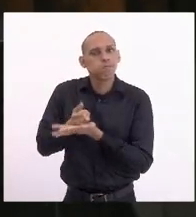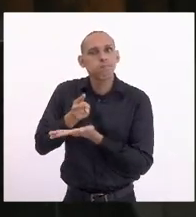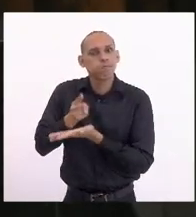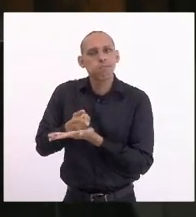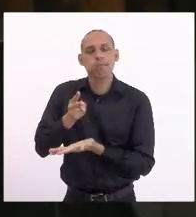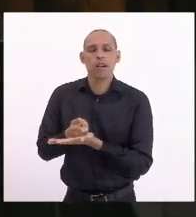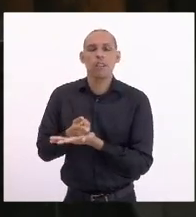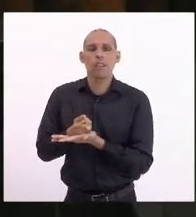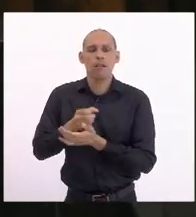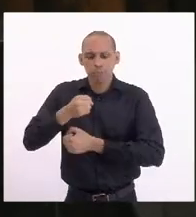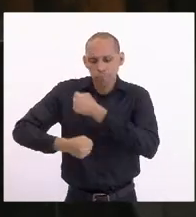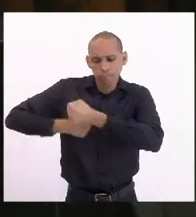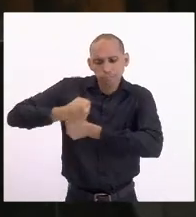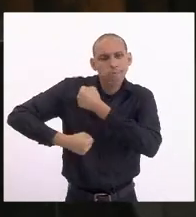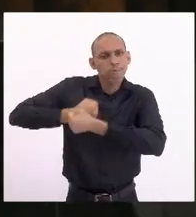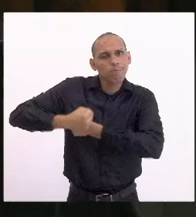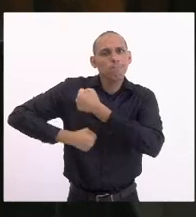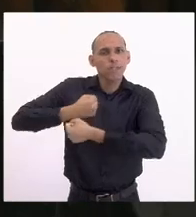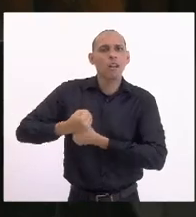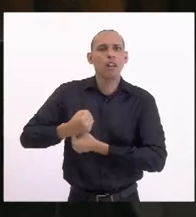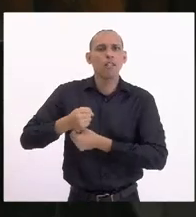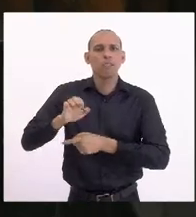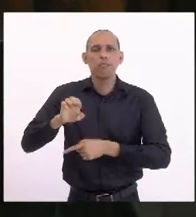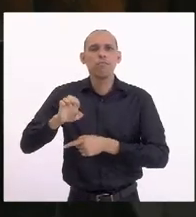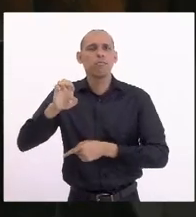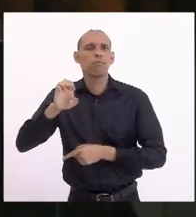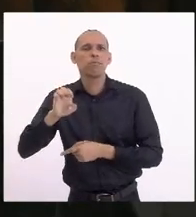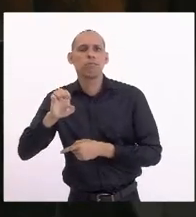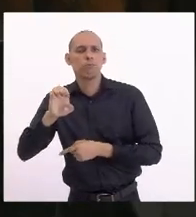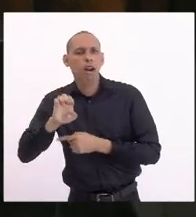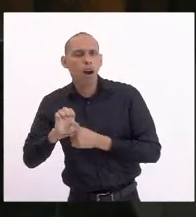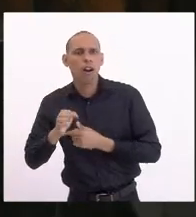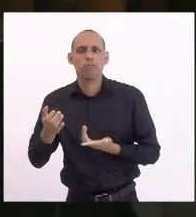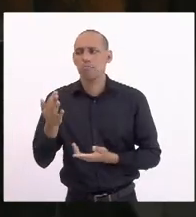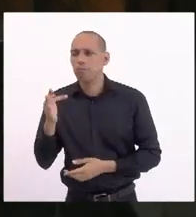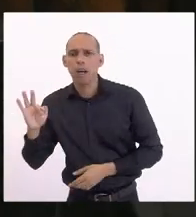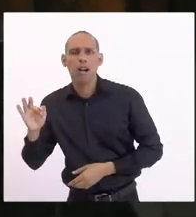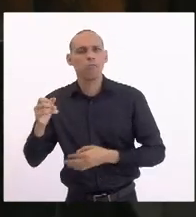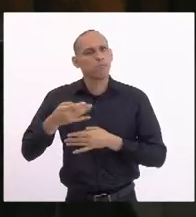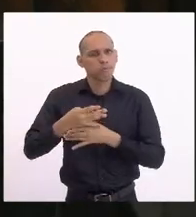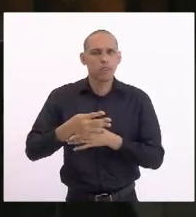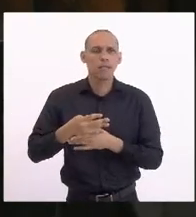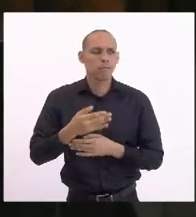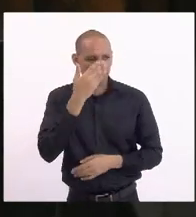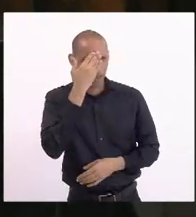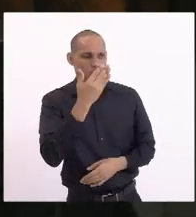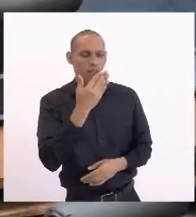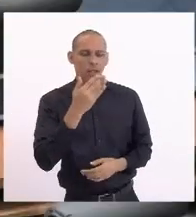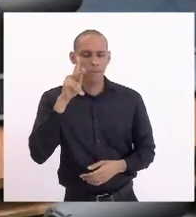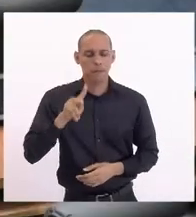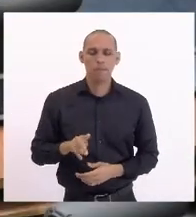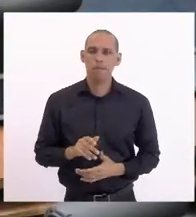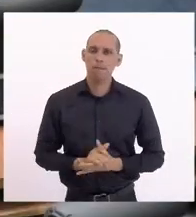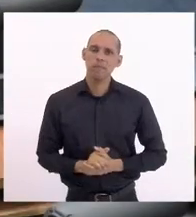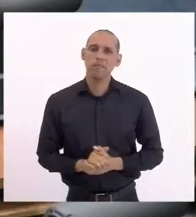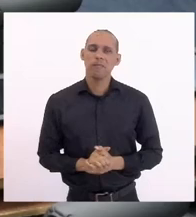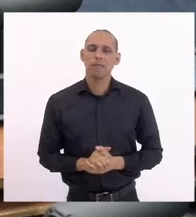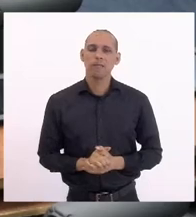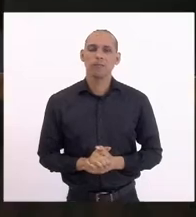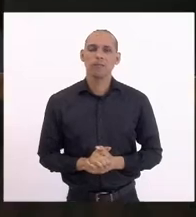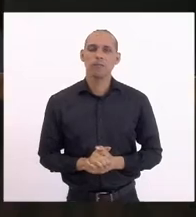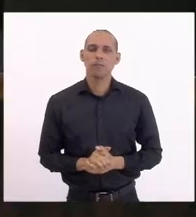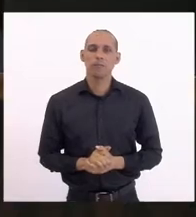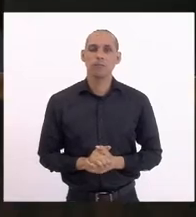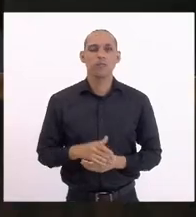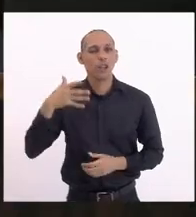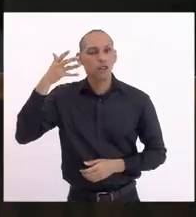continuados, ano a ano, da União, do Estado e dos municípios. Muito obrigado, senhora presidente.